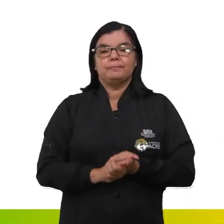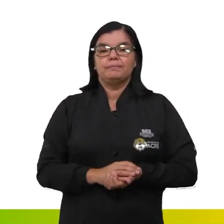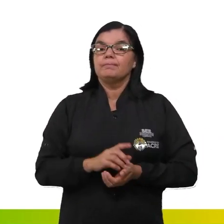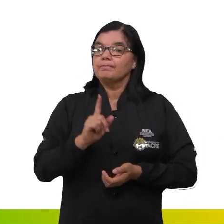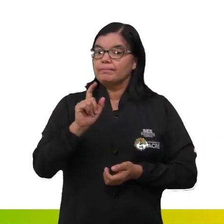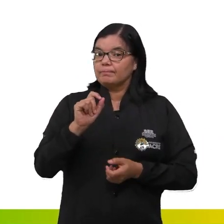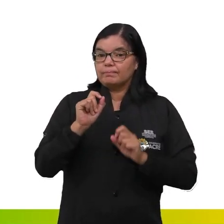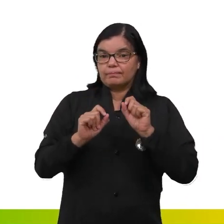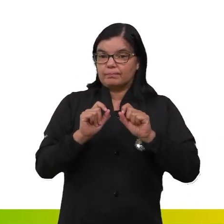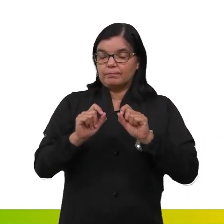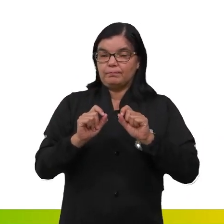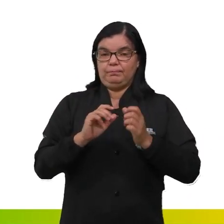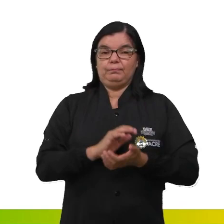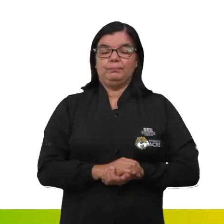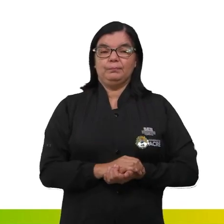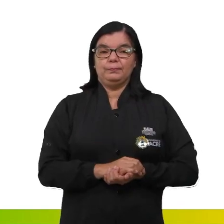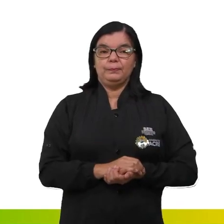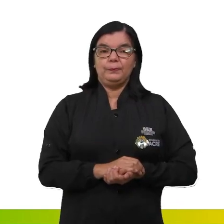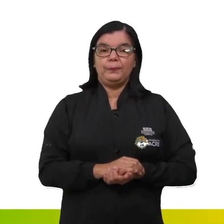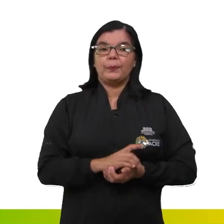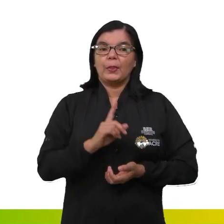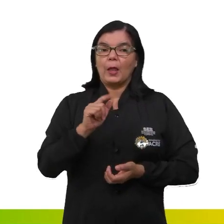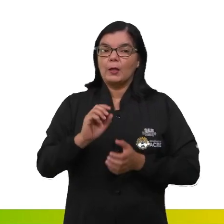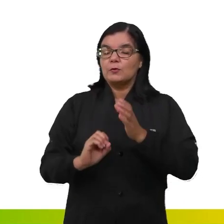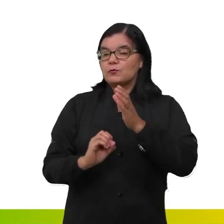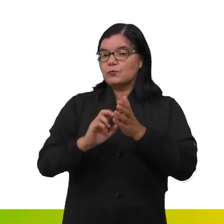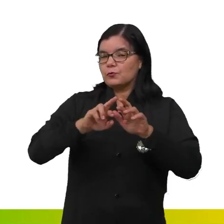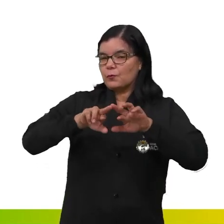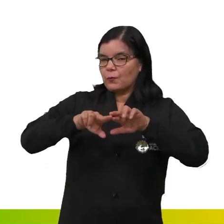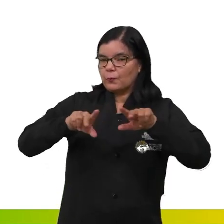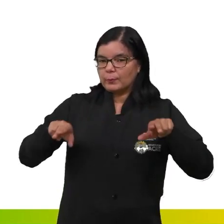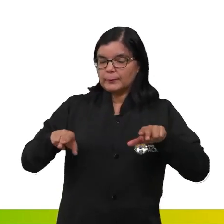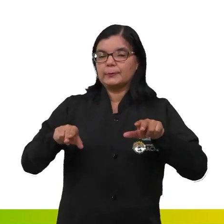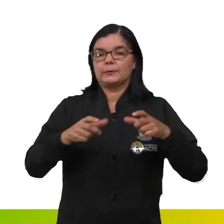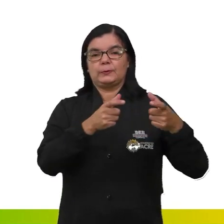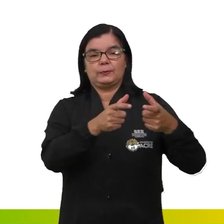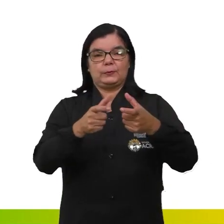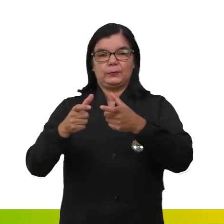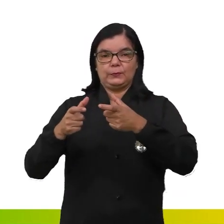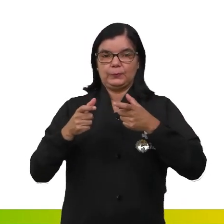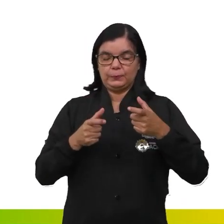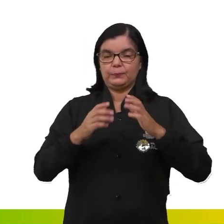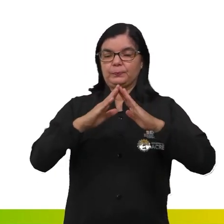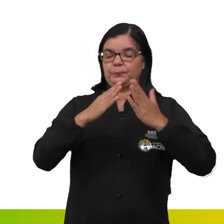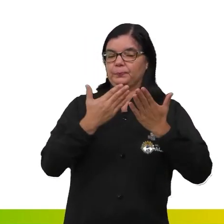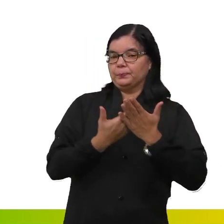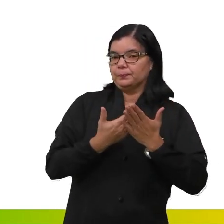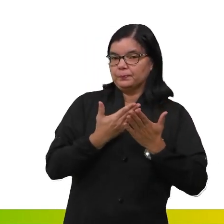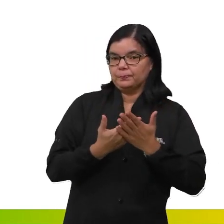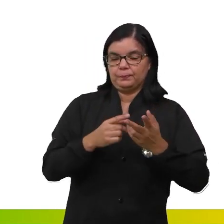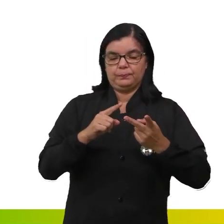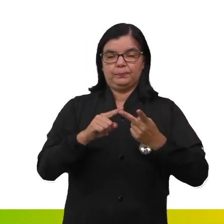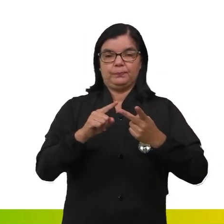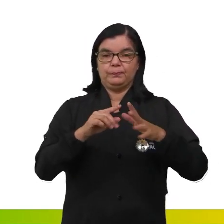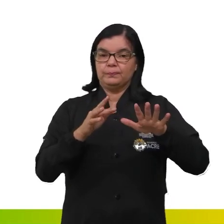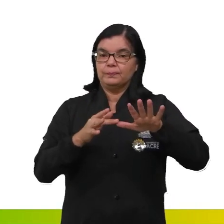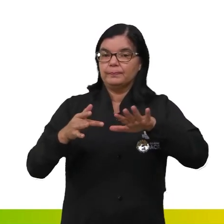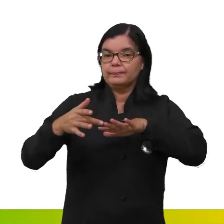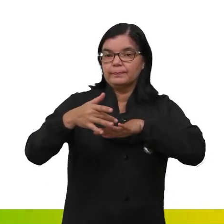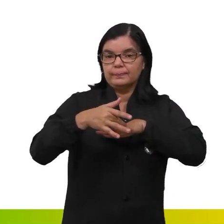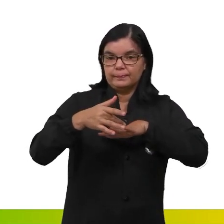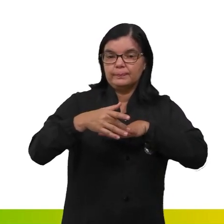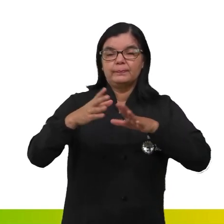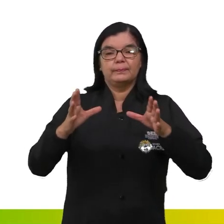identidades. Essa interação ocorre em diversos espaços, como escolas, redes sociais